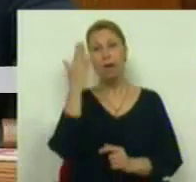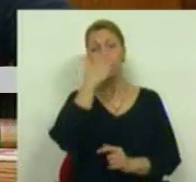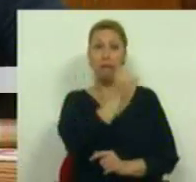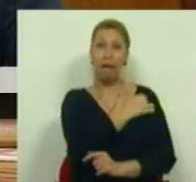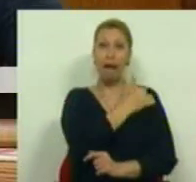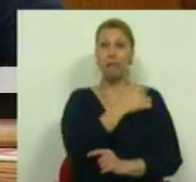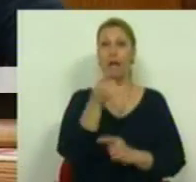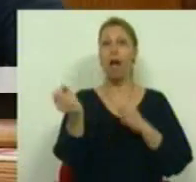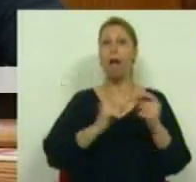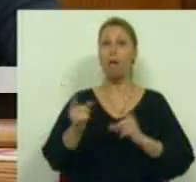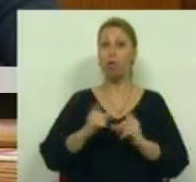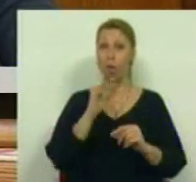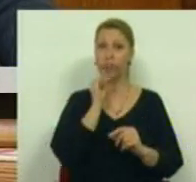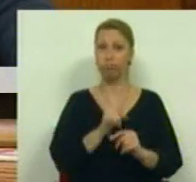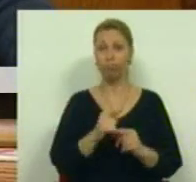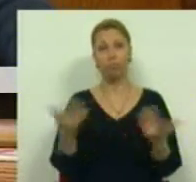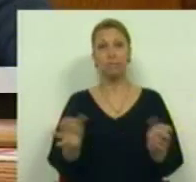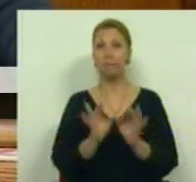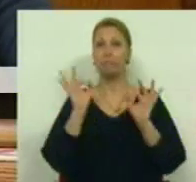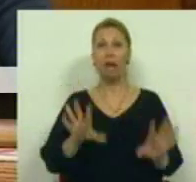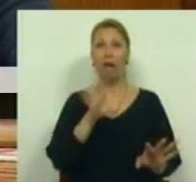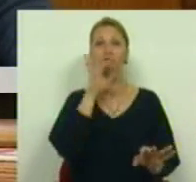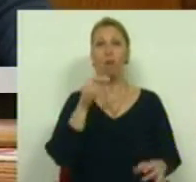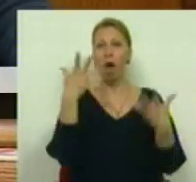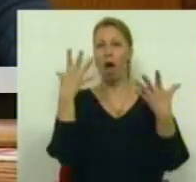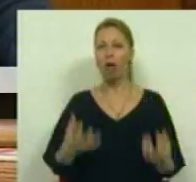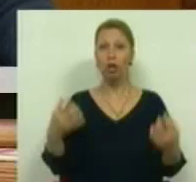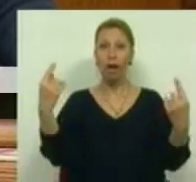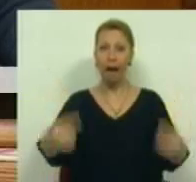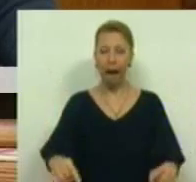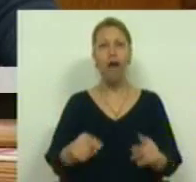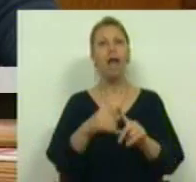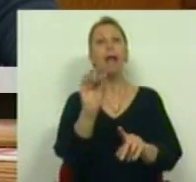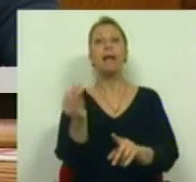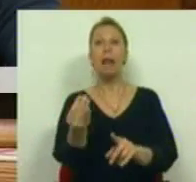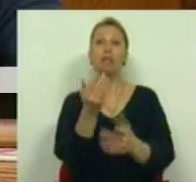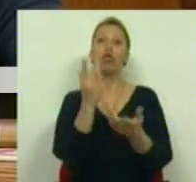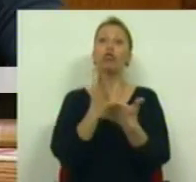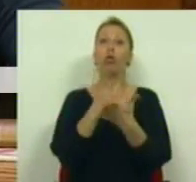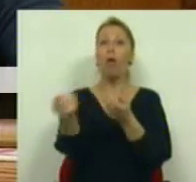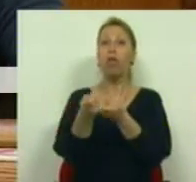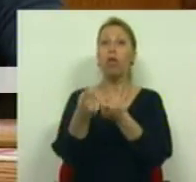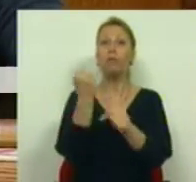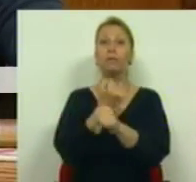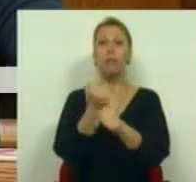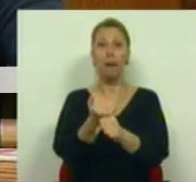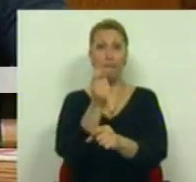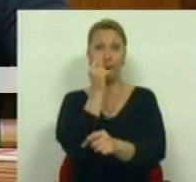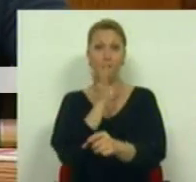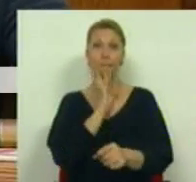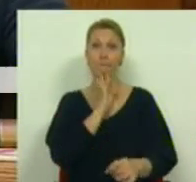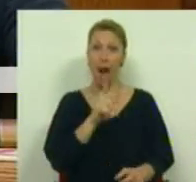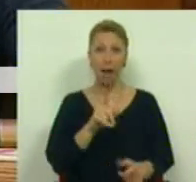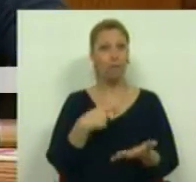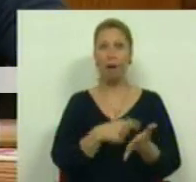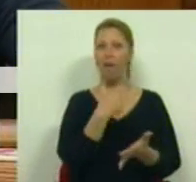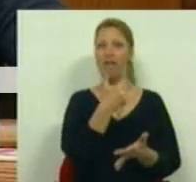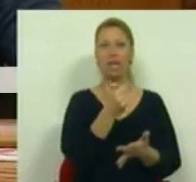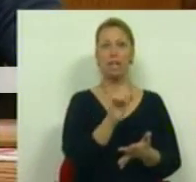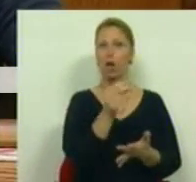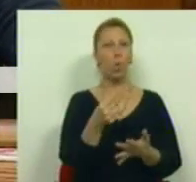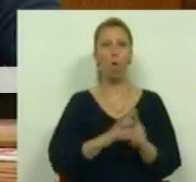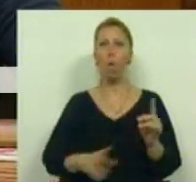pagava 14 euros pelo passo social no final do último ano letivo, daqui a 7 dias vai precisar de despender 26 euros e